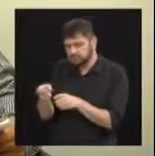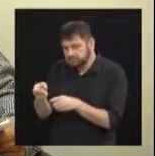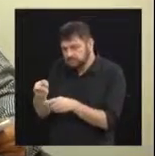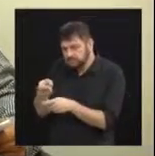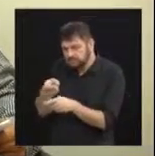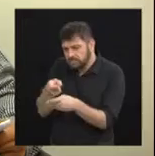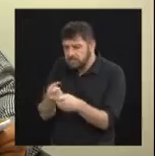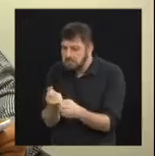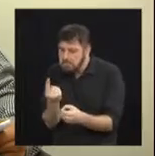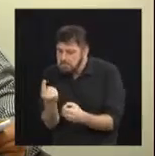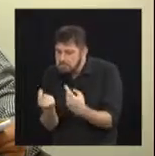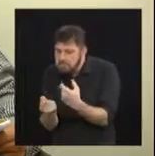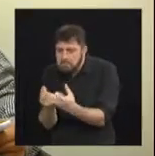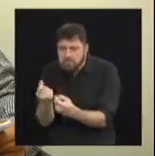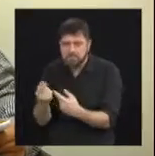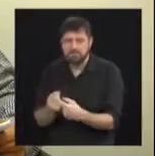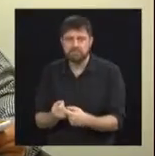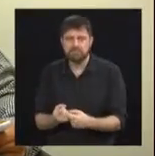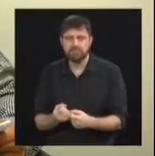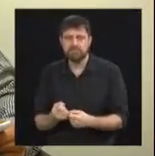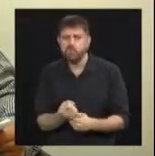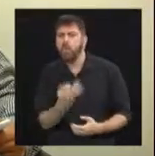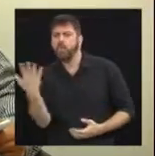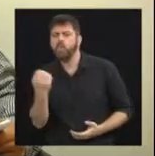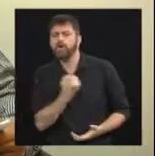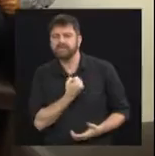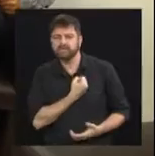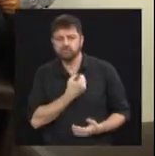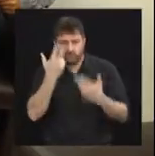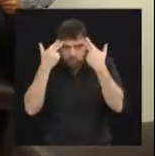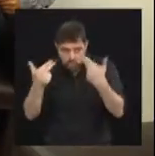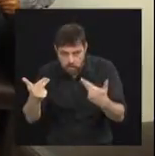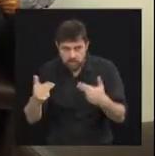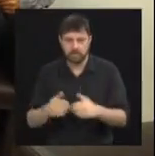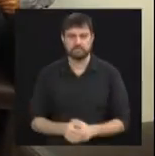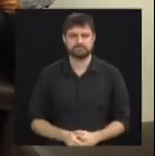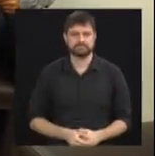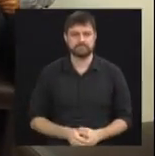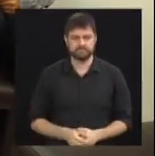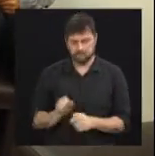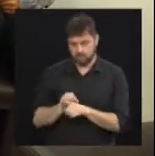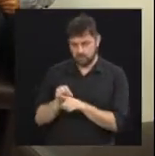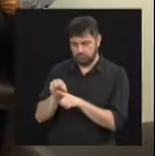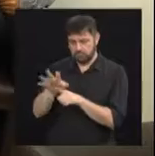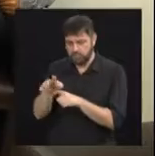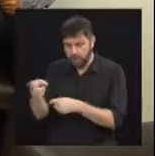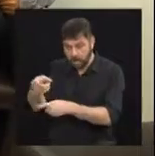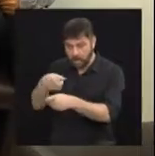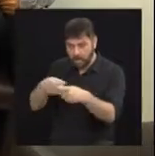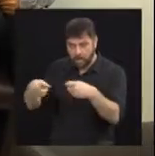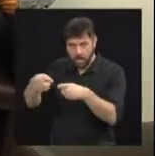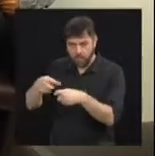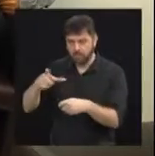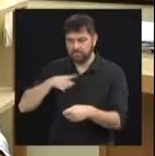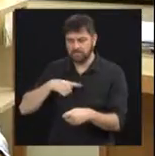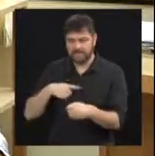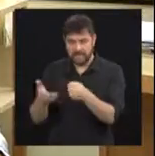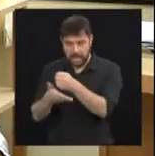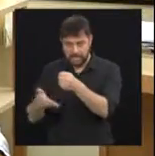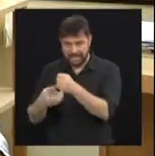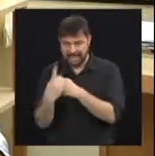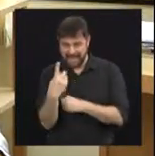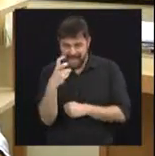sêmen, quanto em número? O normal considerado é que haja, no mínimo,